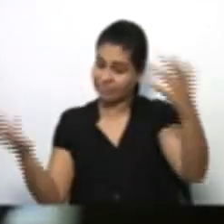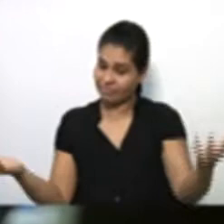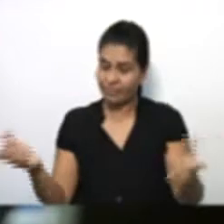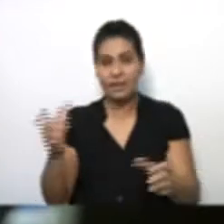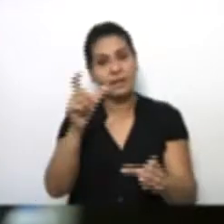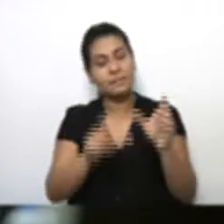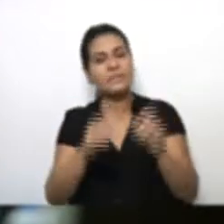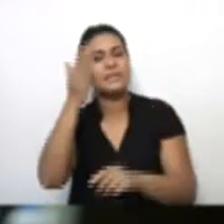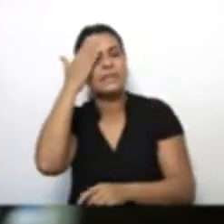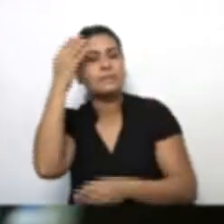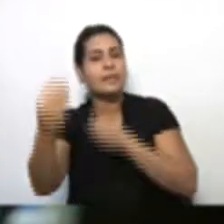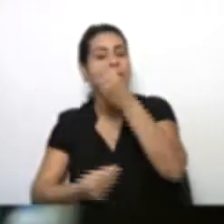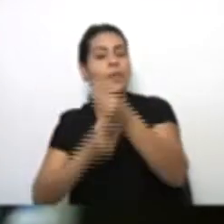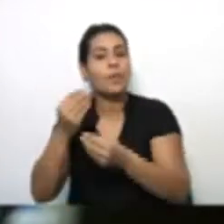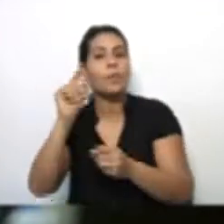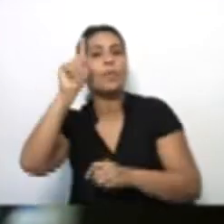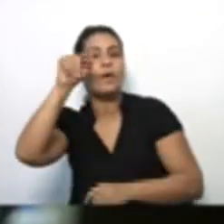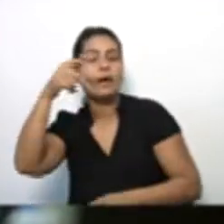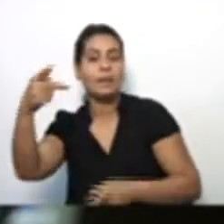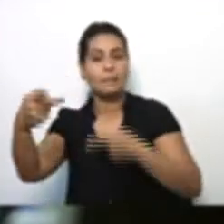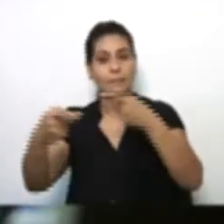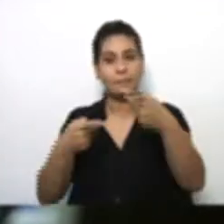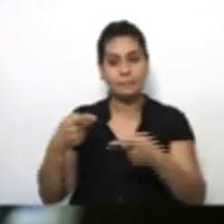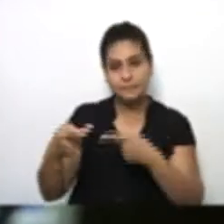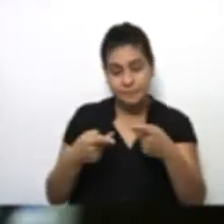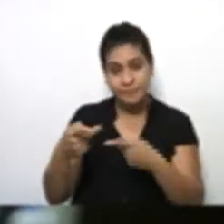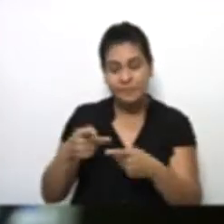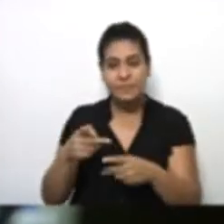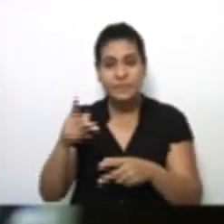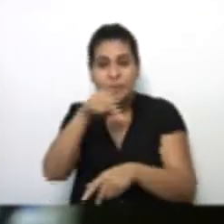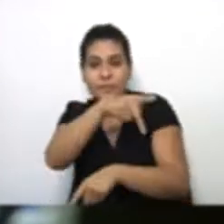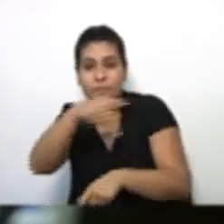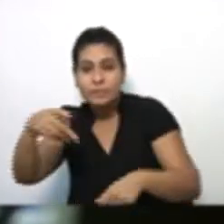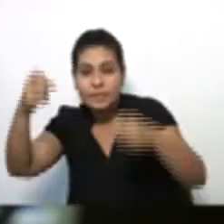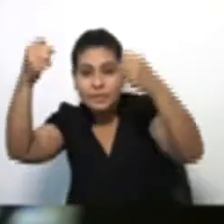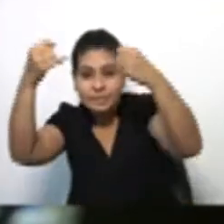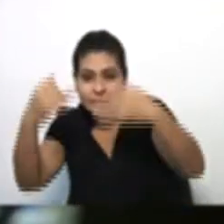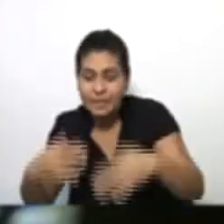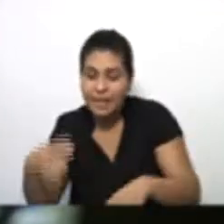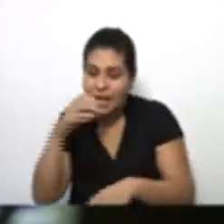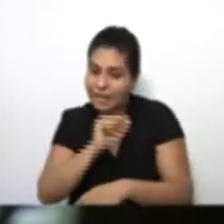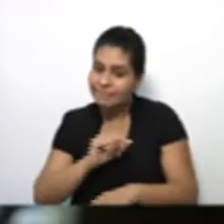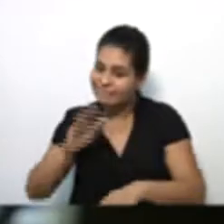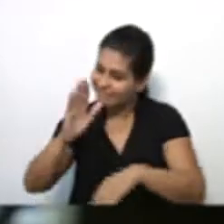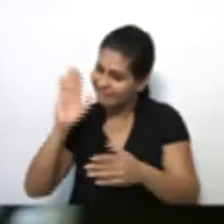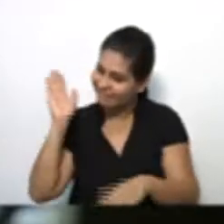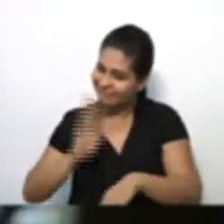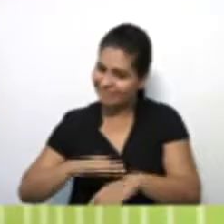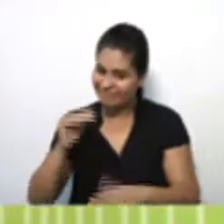Agora, para saber mais sobre planejamento, os professores vão explicar tudo direitinho. Até a próxima.